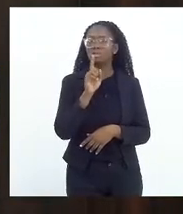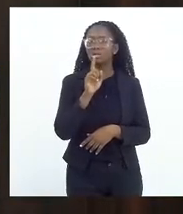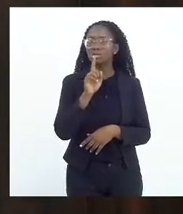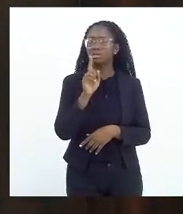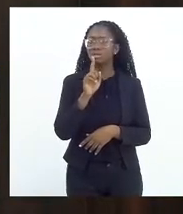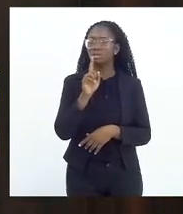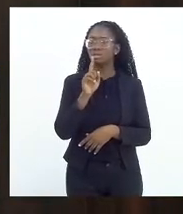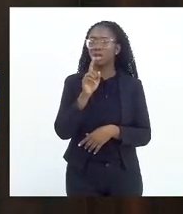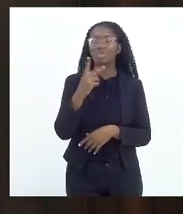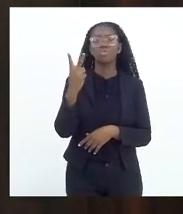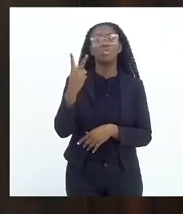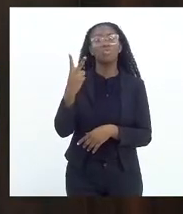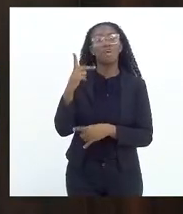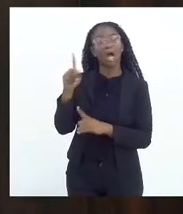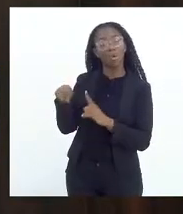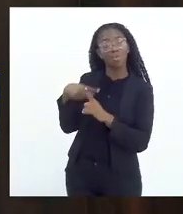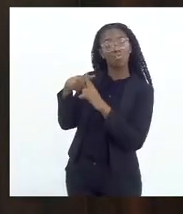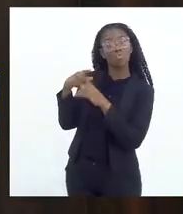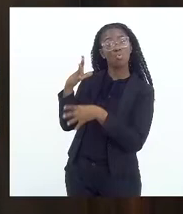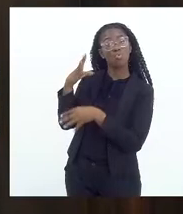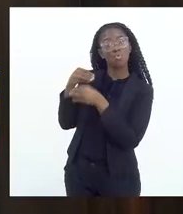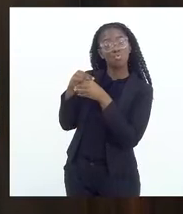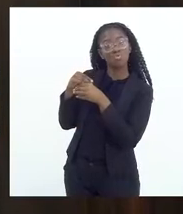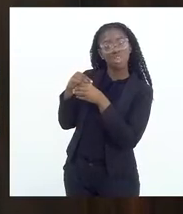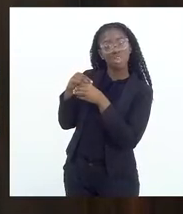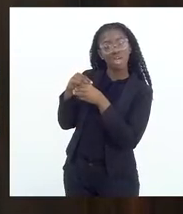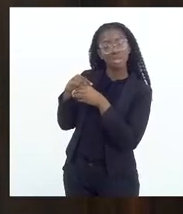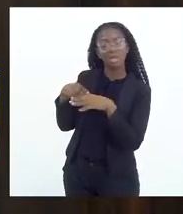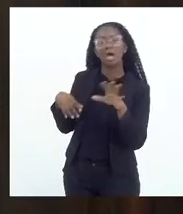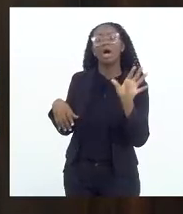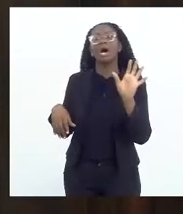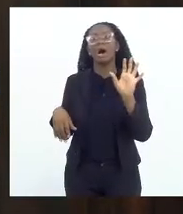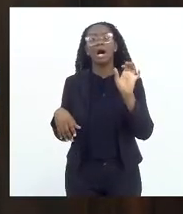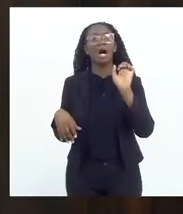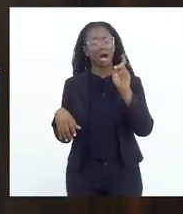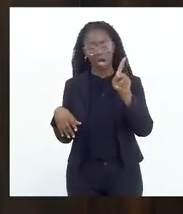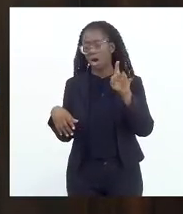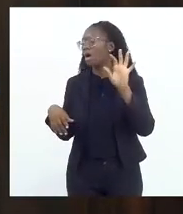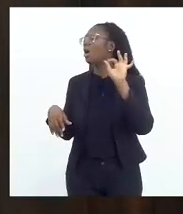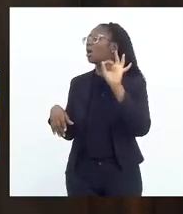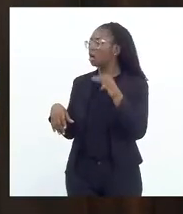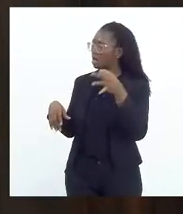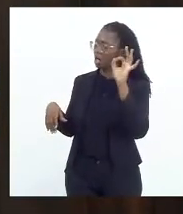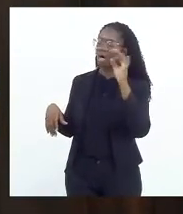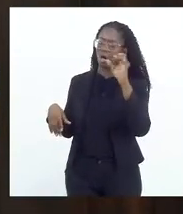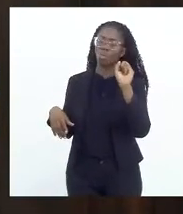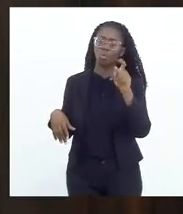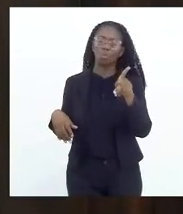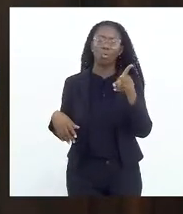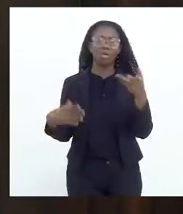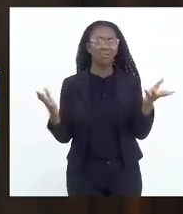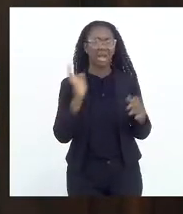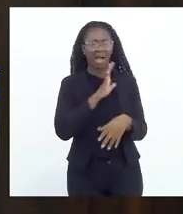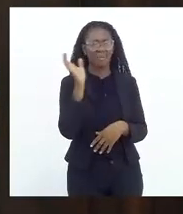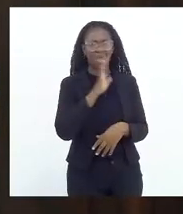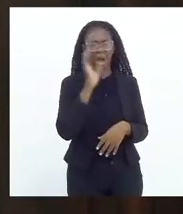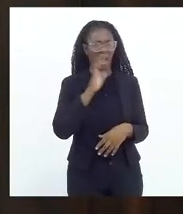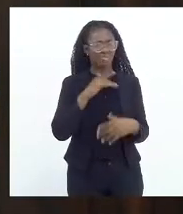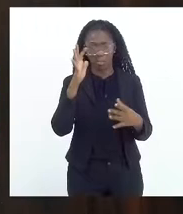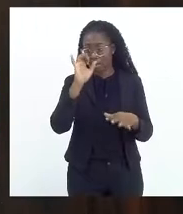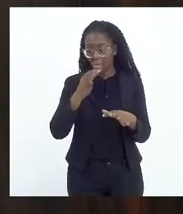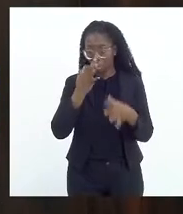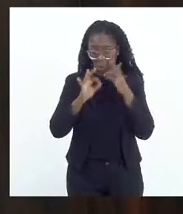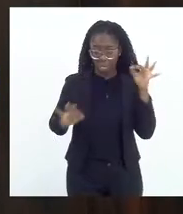está aglutinada, deputado. A 14. Ah, aglutinou? Aglutinou as duas. Porque foi tão rápido.